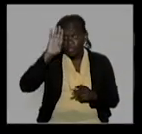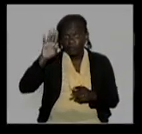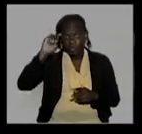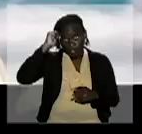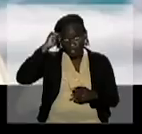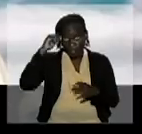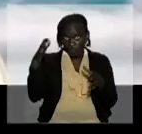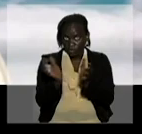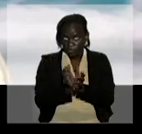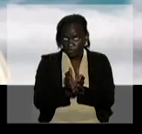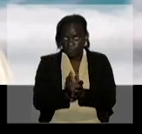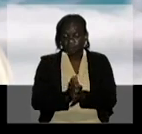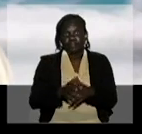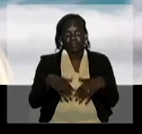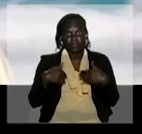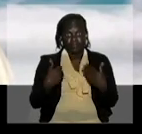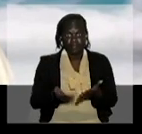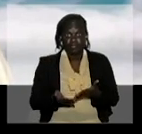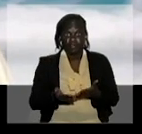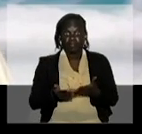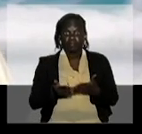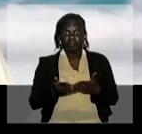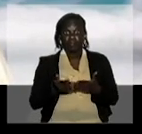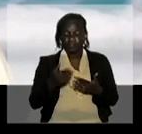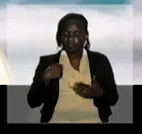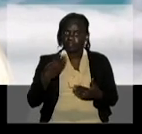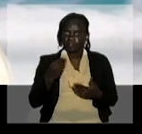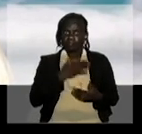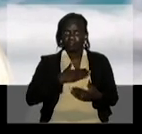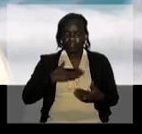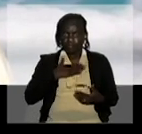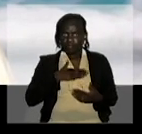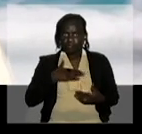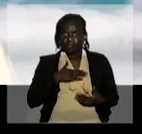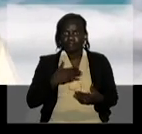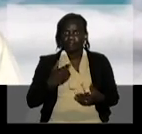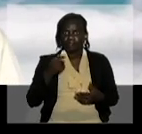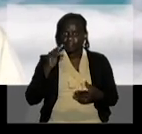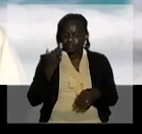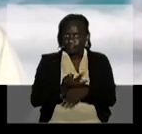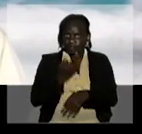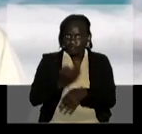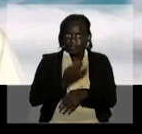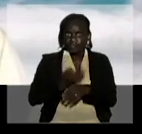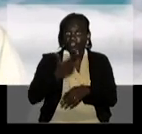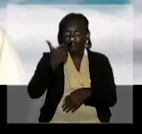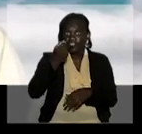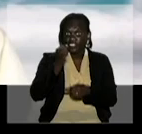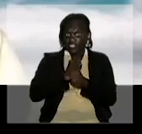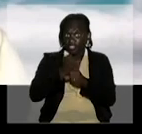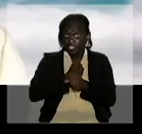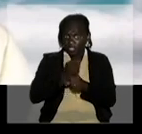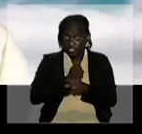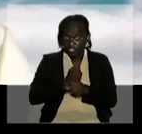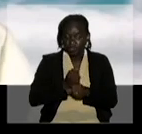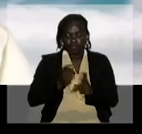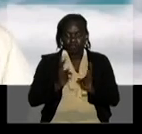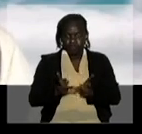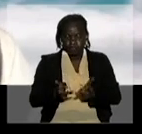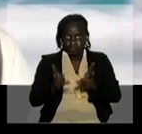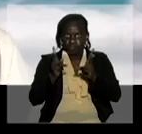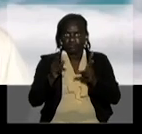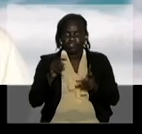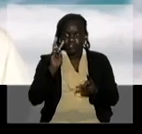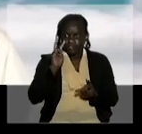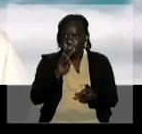a comunidade negra. Então, estou muito feliz por estar resistindo há 20 anos dentro